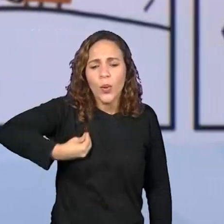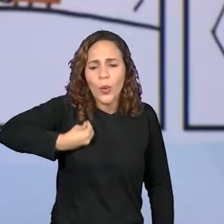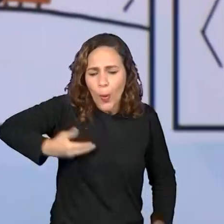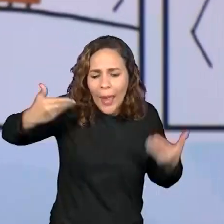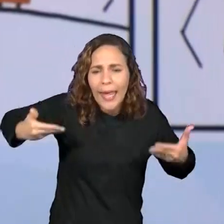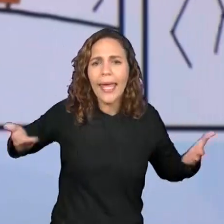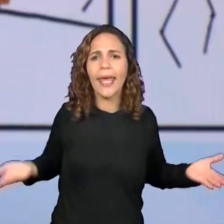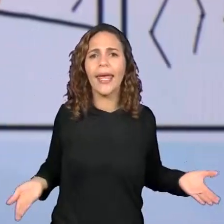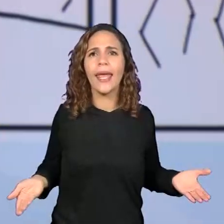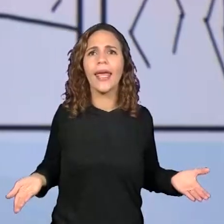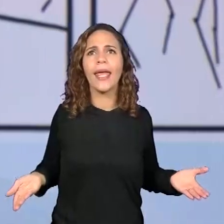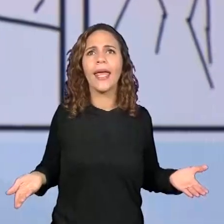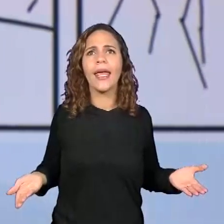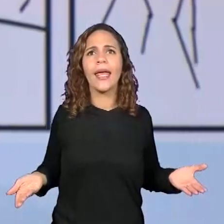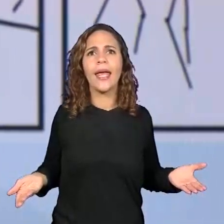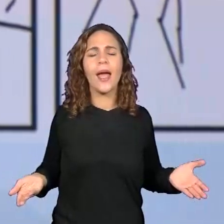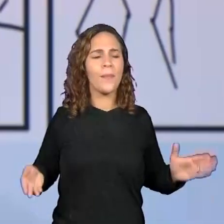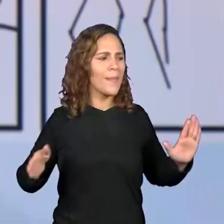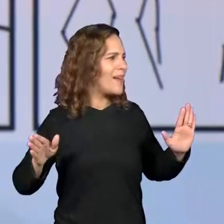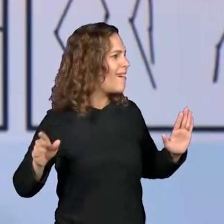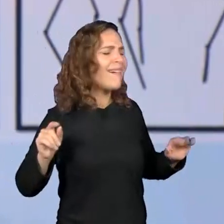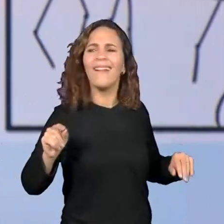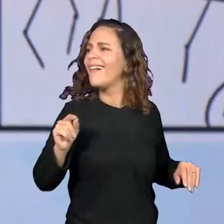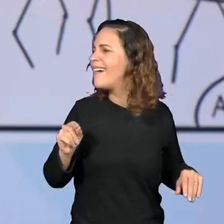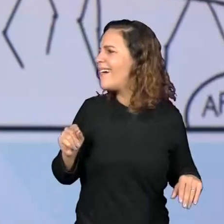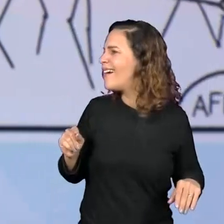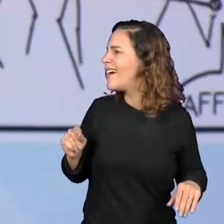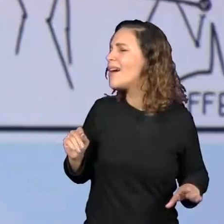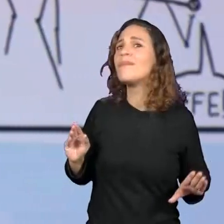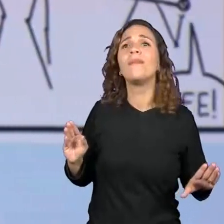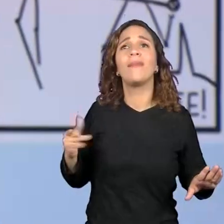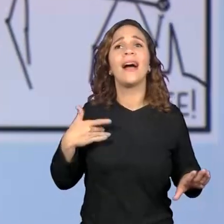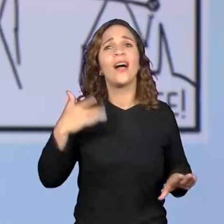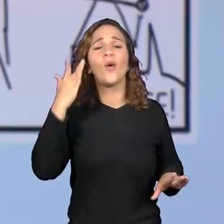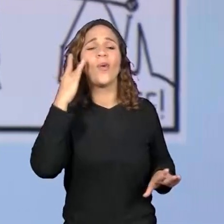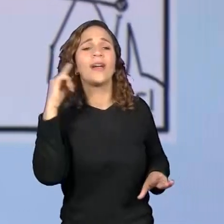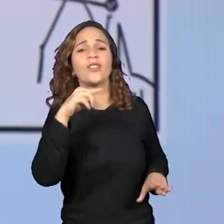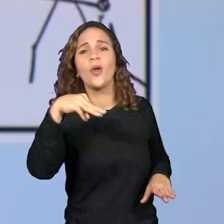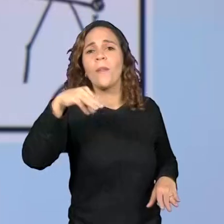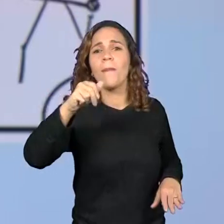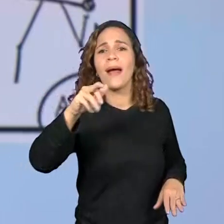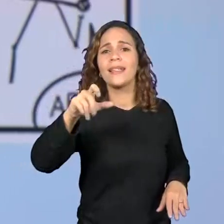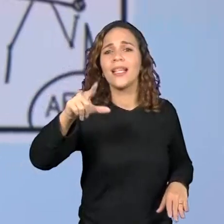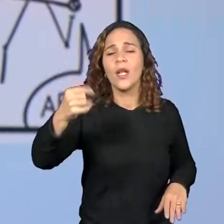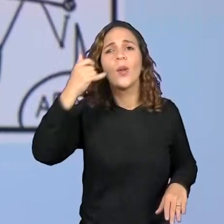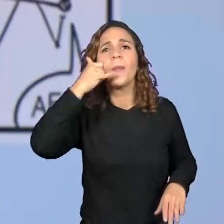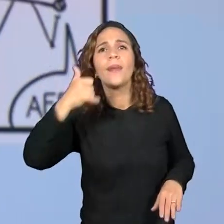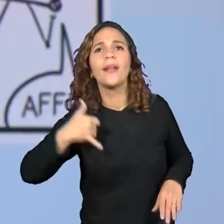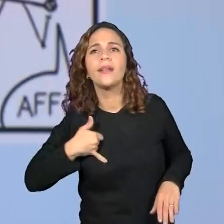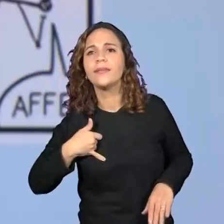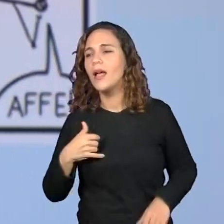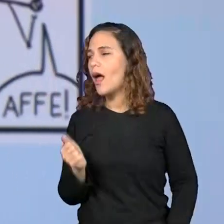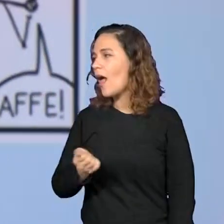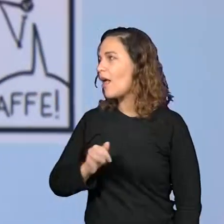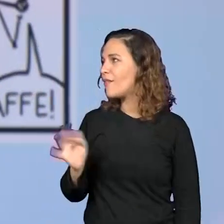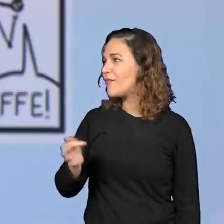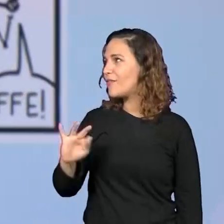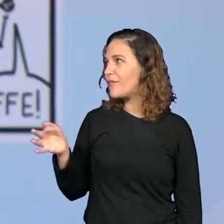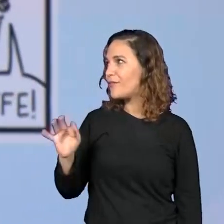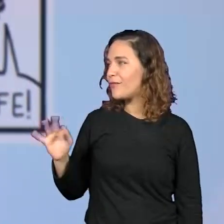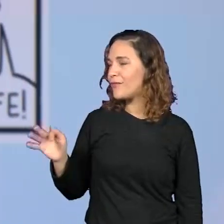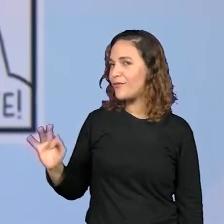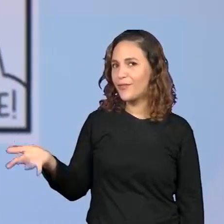Hã? Peraí, que eu acho que o Marcelo tá me ligando. Ah, Olha só, gente, o